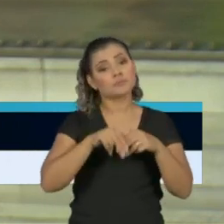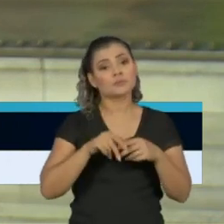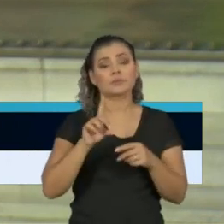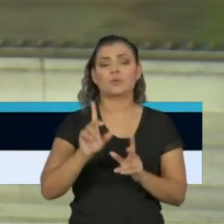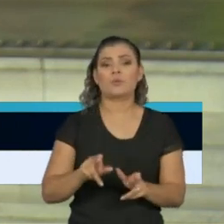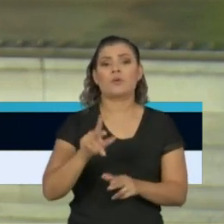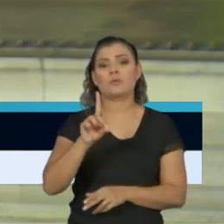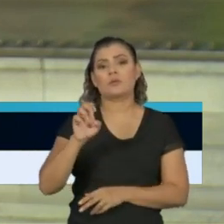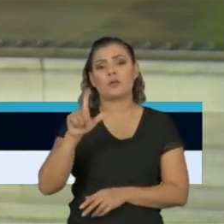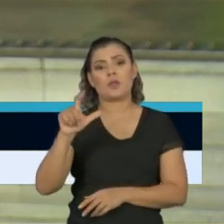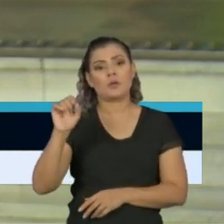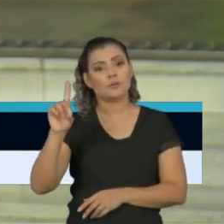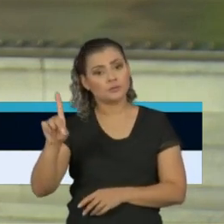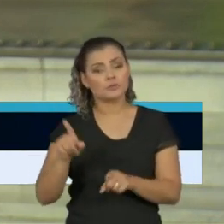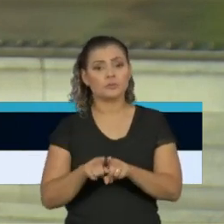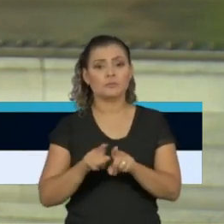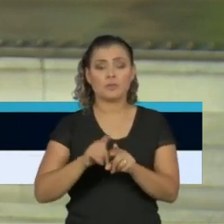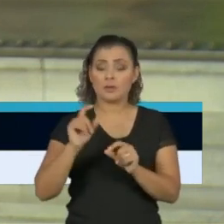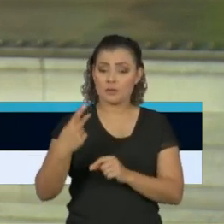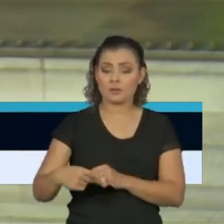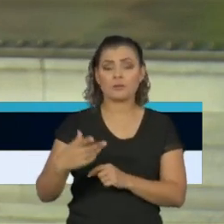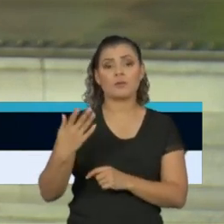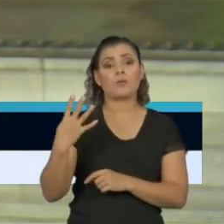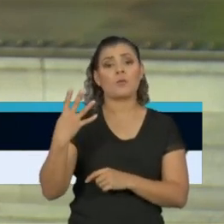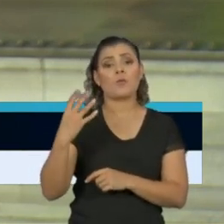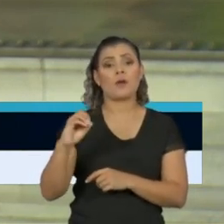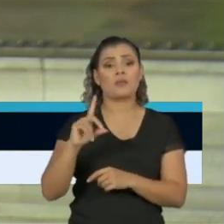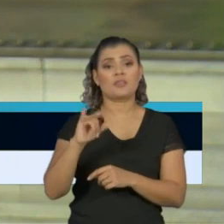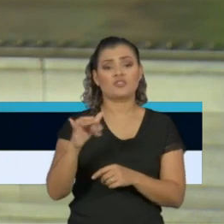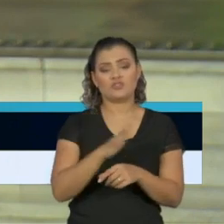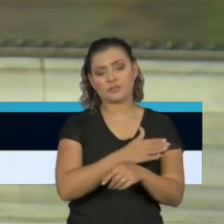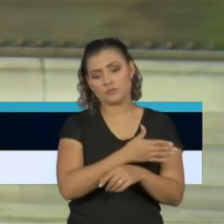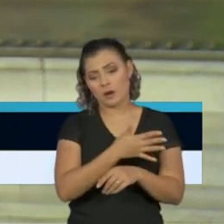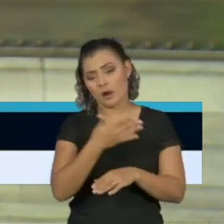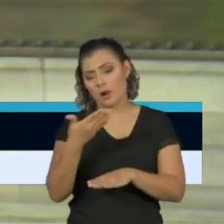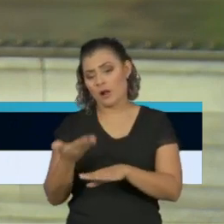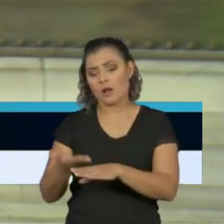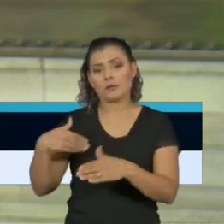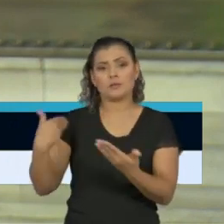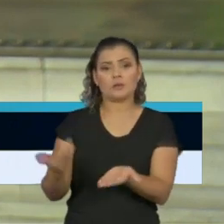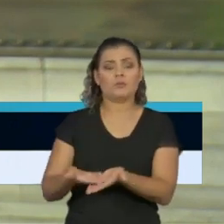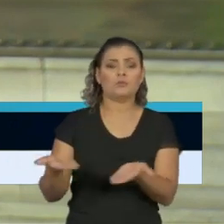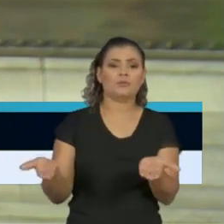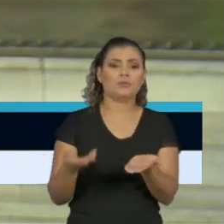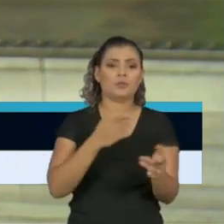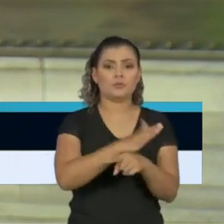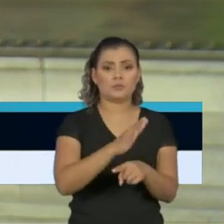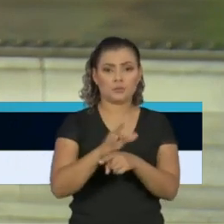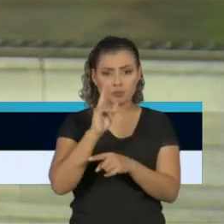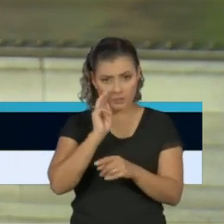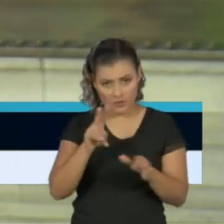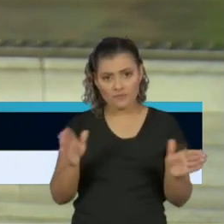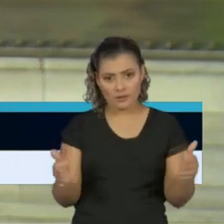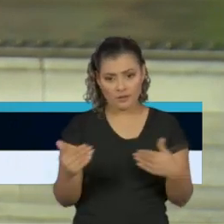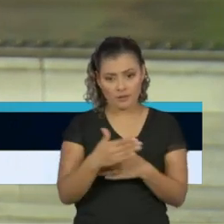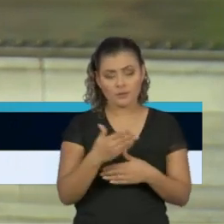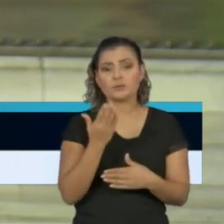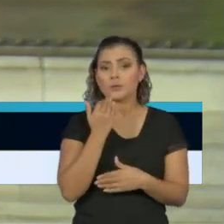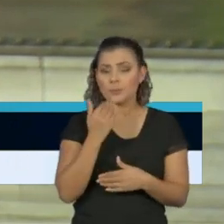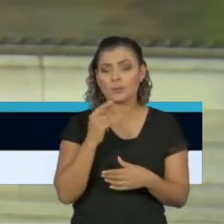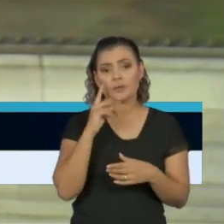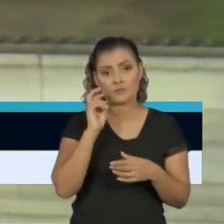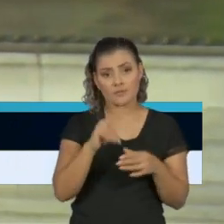Deloitte aqui, nos ajudando há mais de 40 dias. A cesta contém, e vocês verão aqui